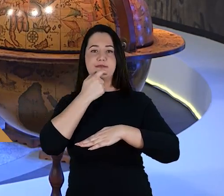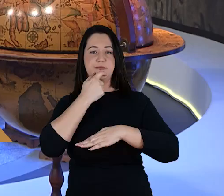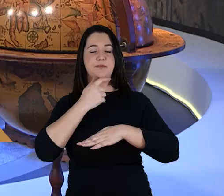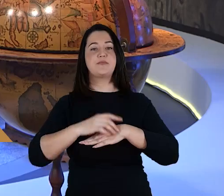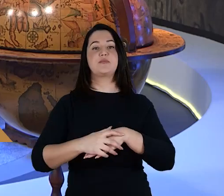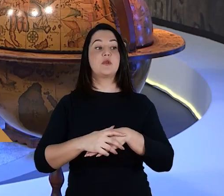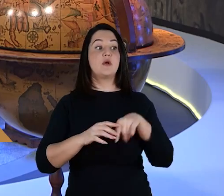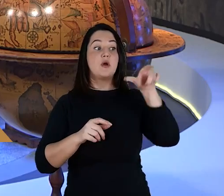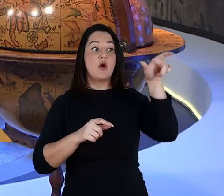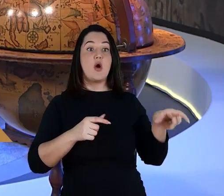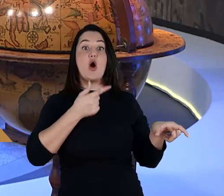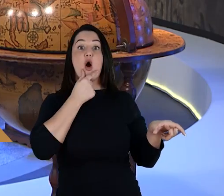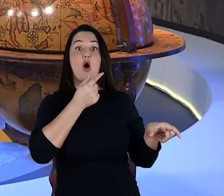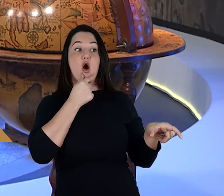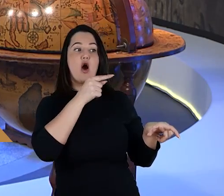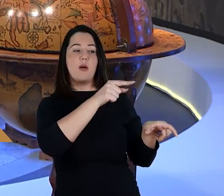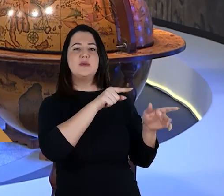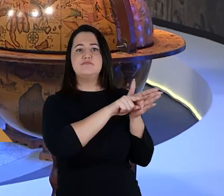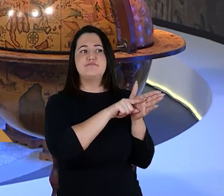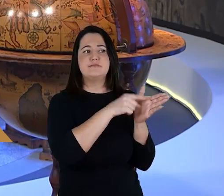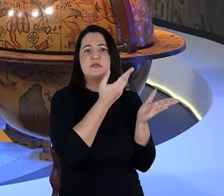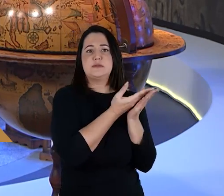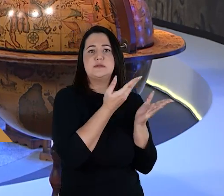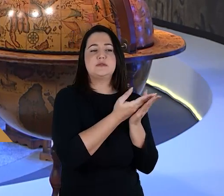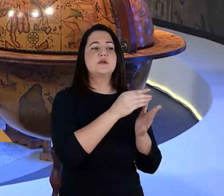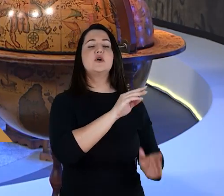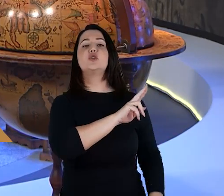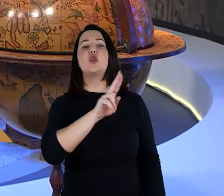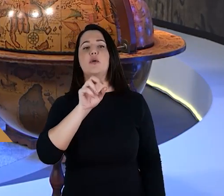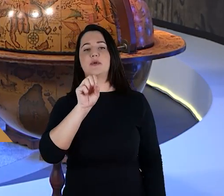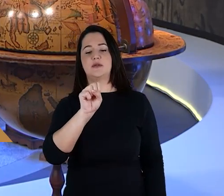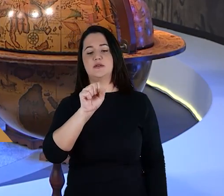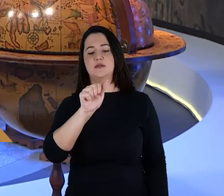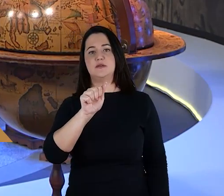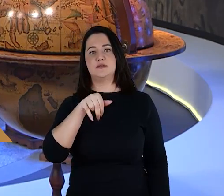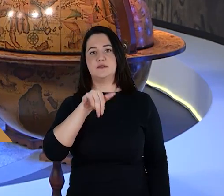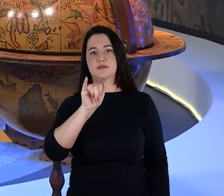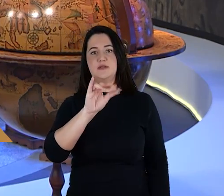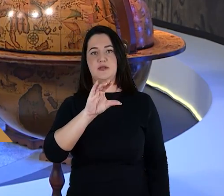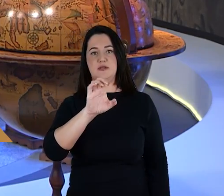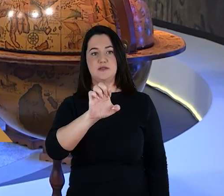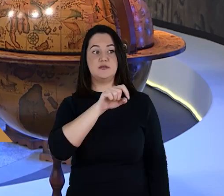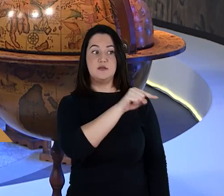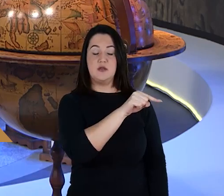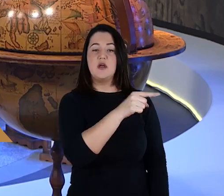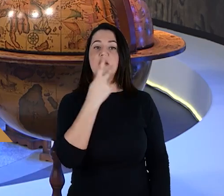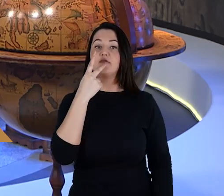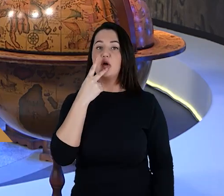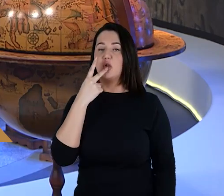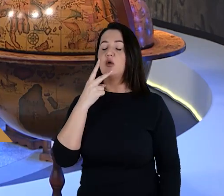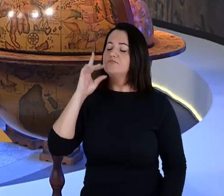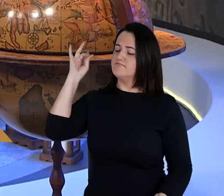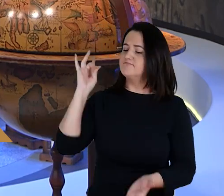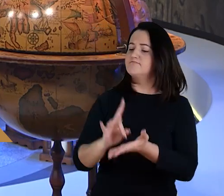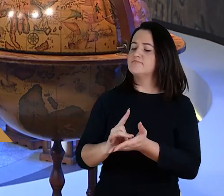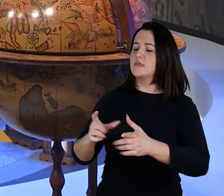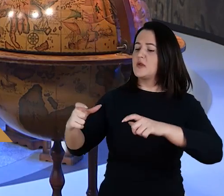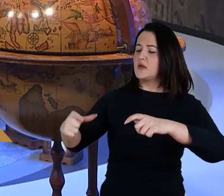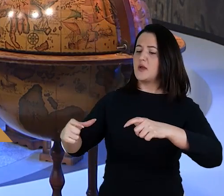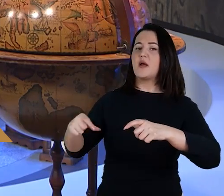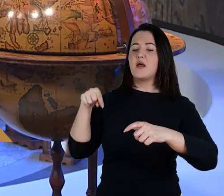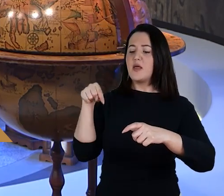chamava Archibald Henry Sayce, anunciou com convicção, apesar da crítica dos colegas, que